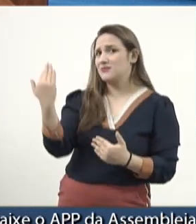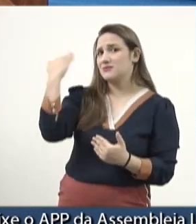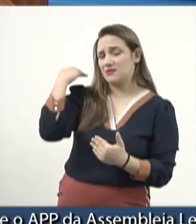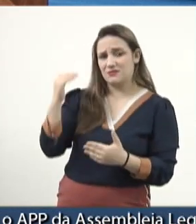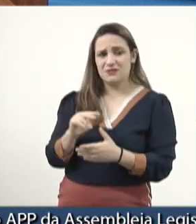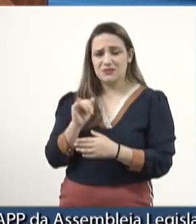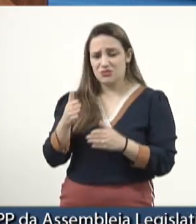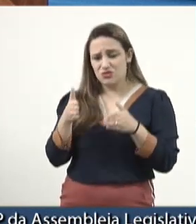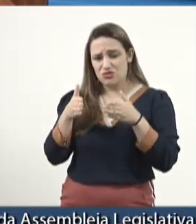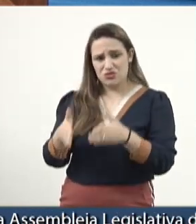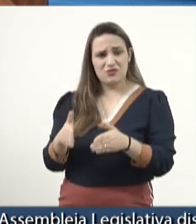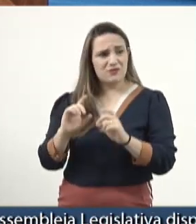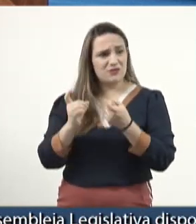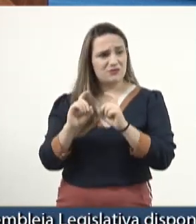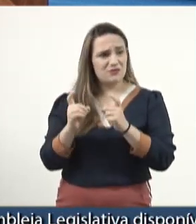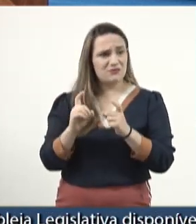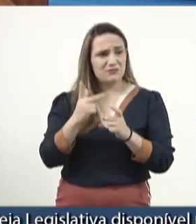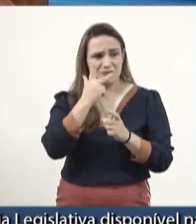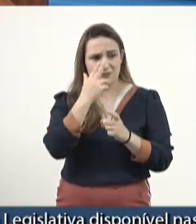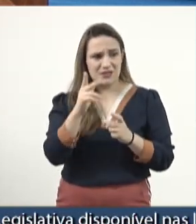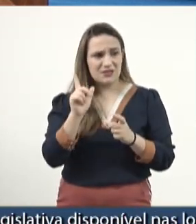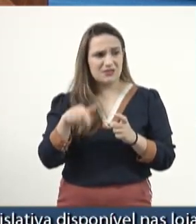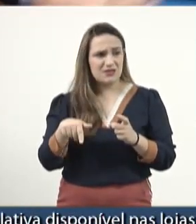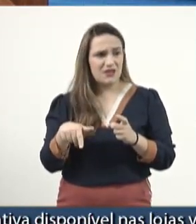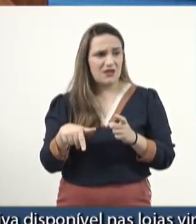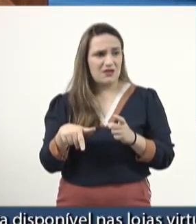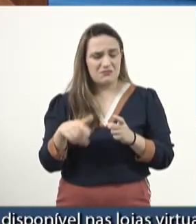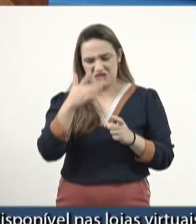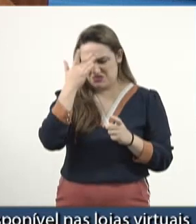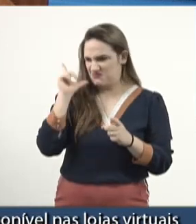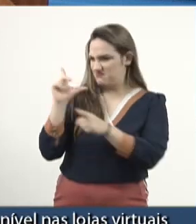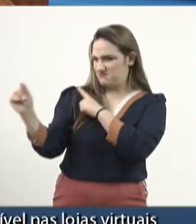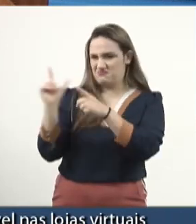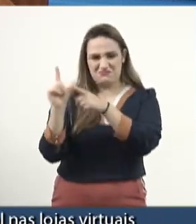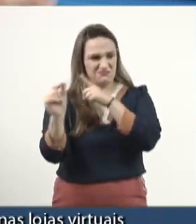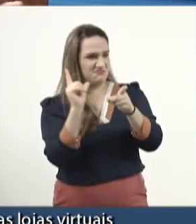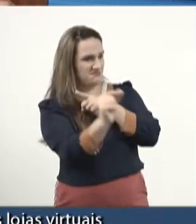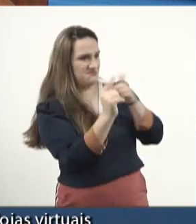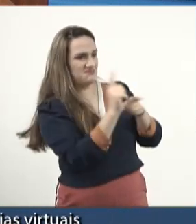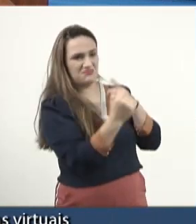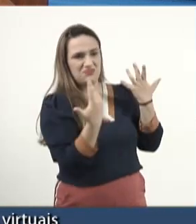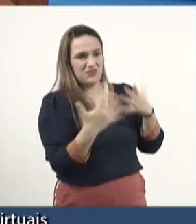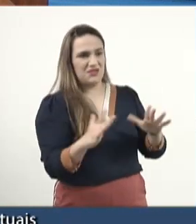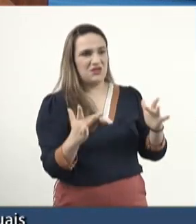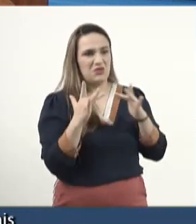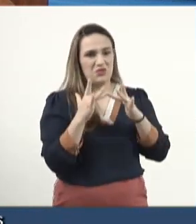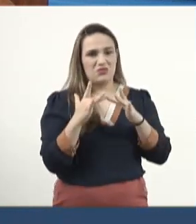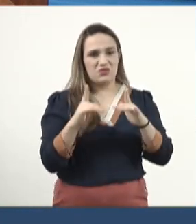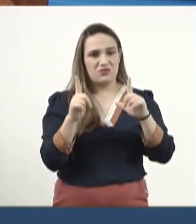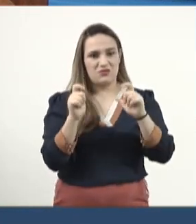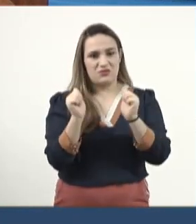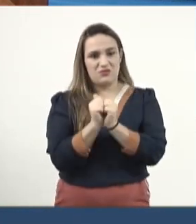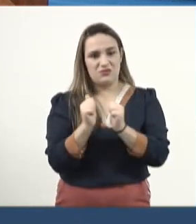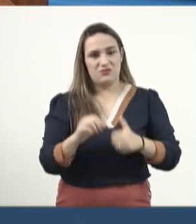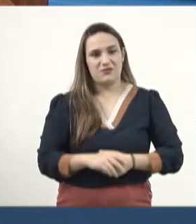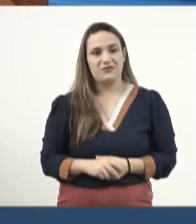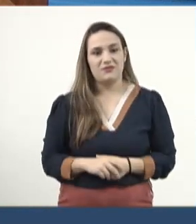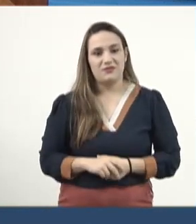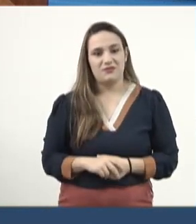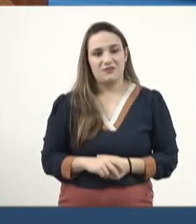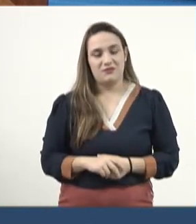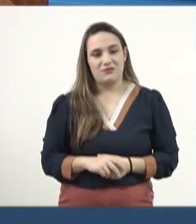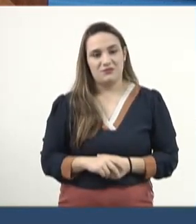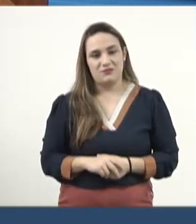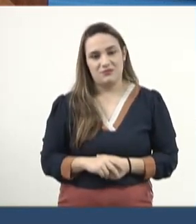numa reunião assim, era o verdadeiro limpa-banco. Saía todo mundo correndo de perto, não queria nem sair na foto com ele. Uma parte. Agora o